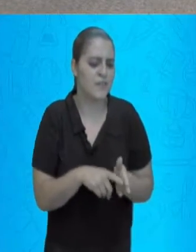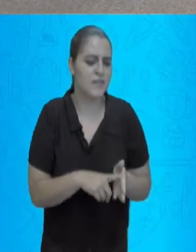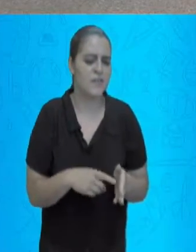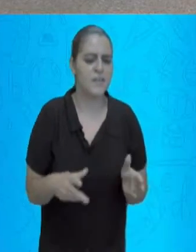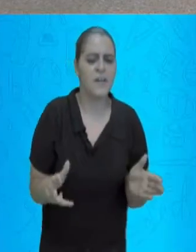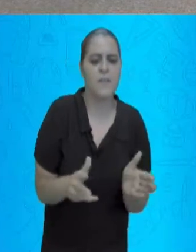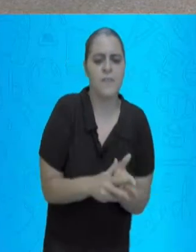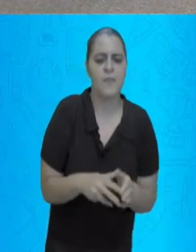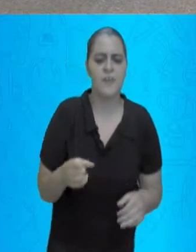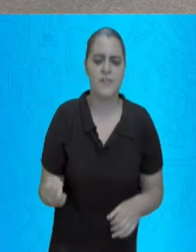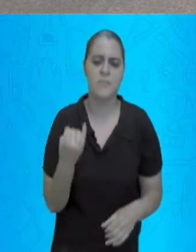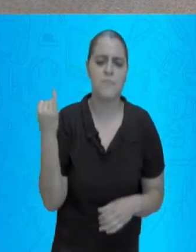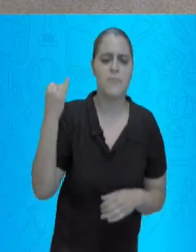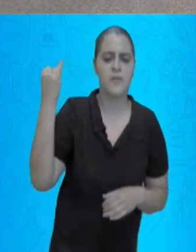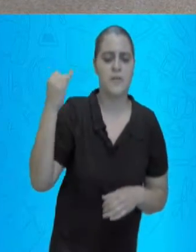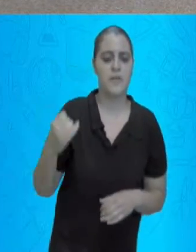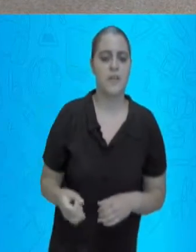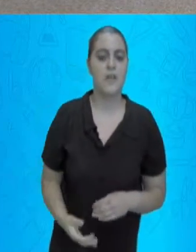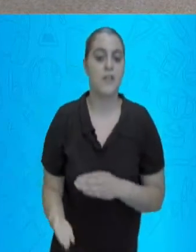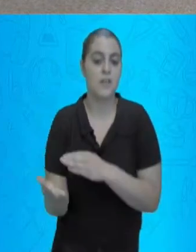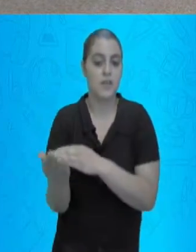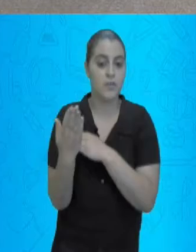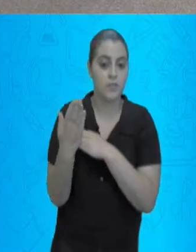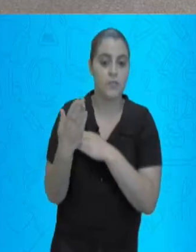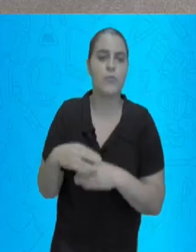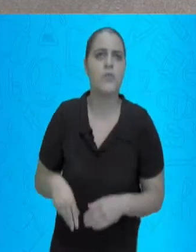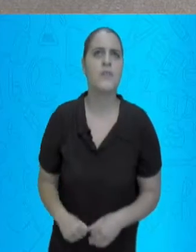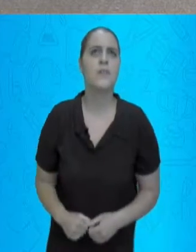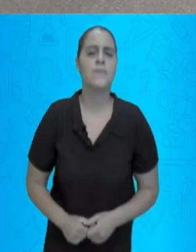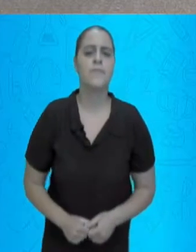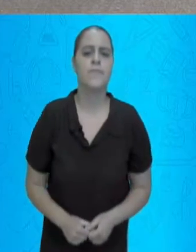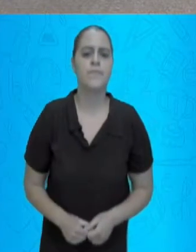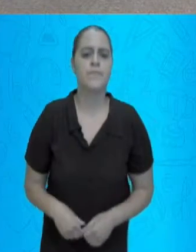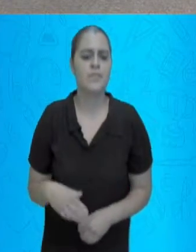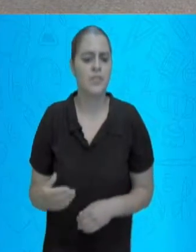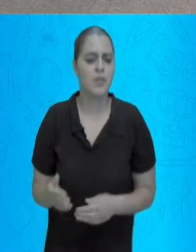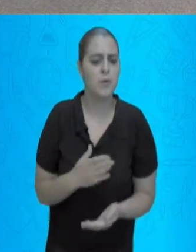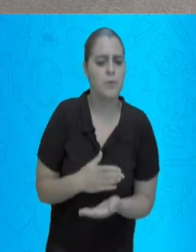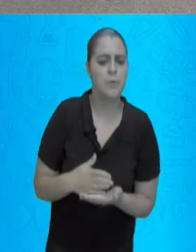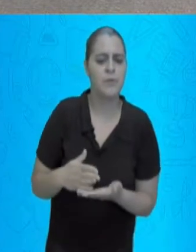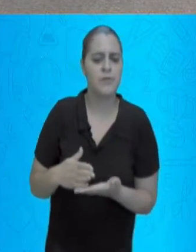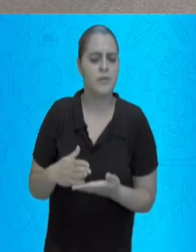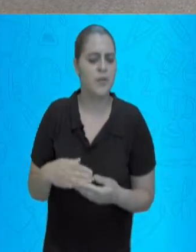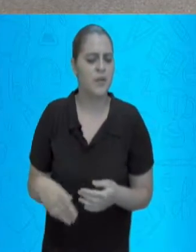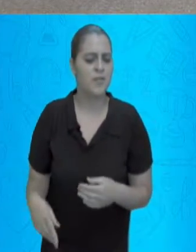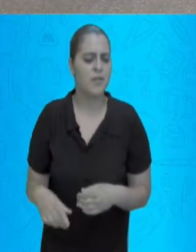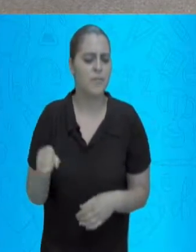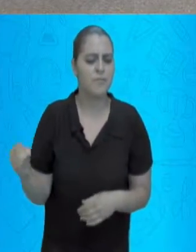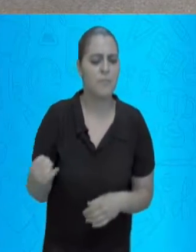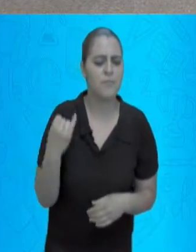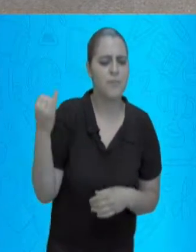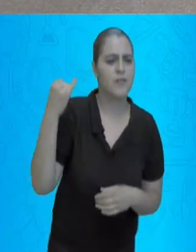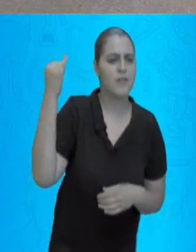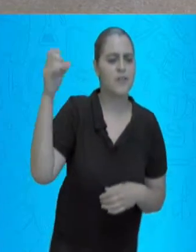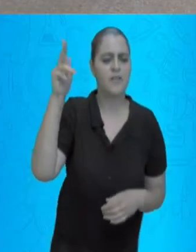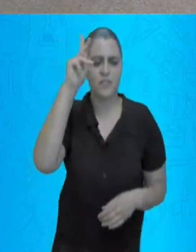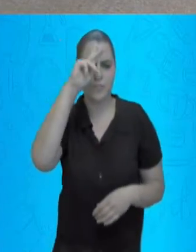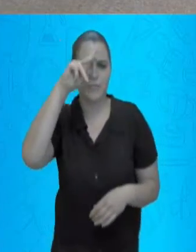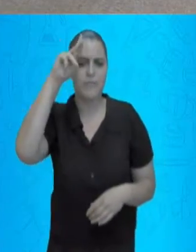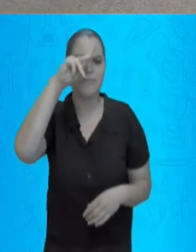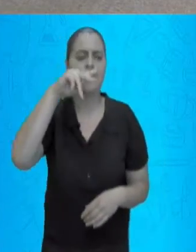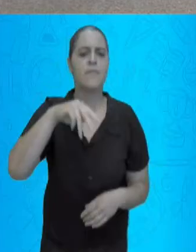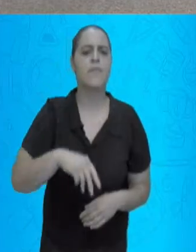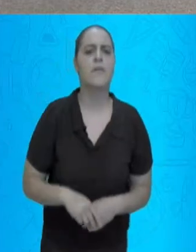O fóssil, ele contribui em quê? Inicialmente comentei que é importante para a